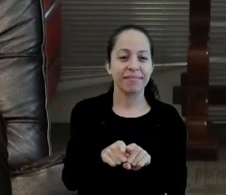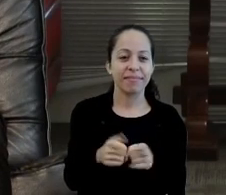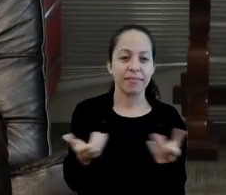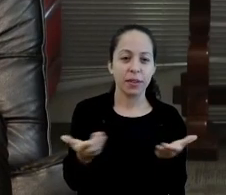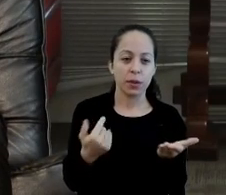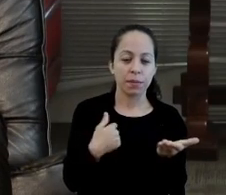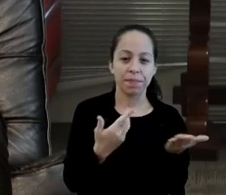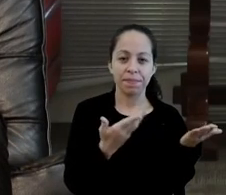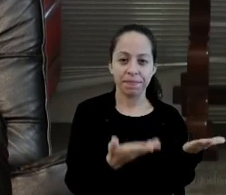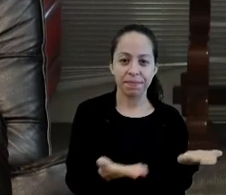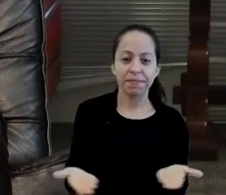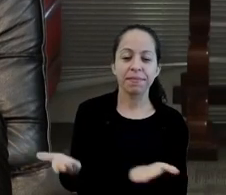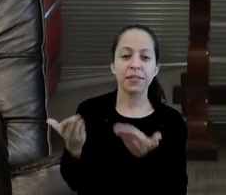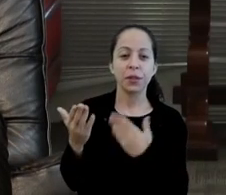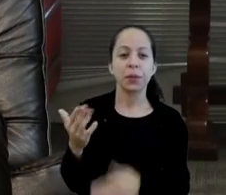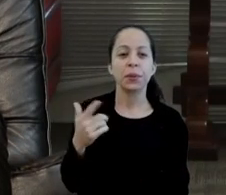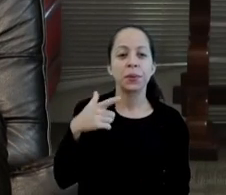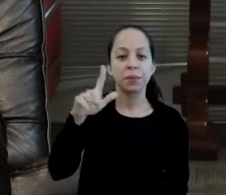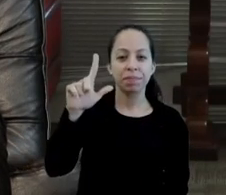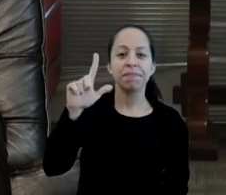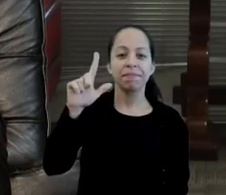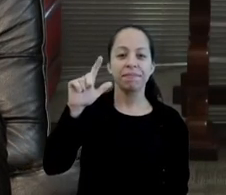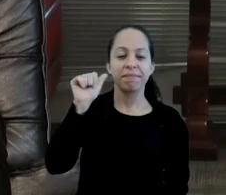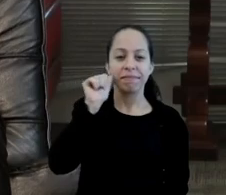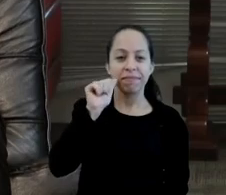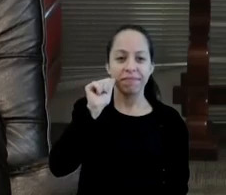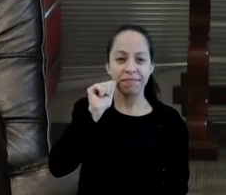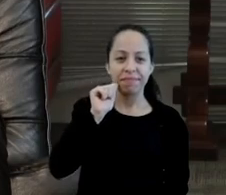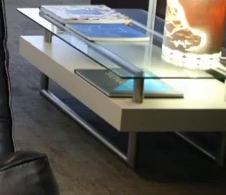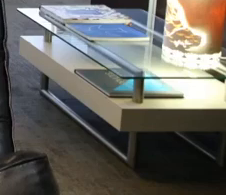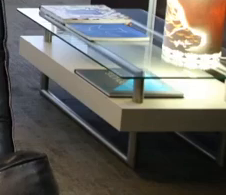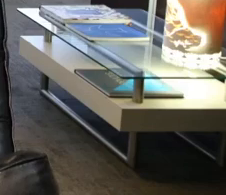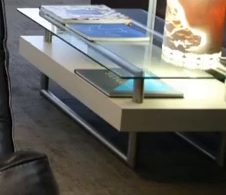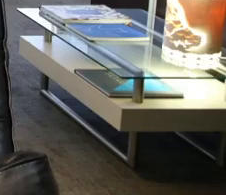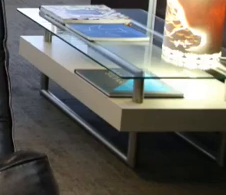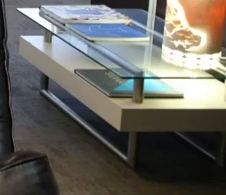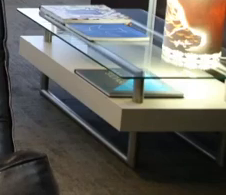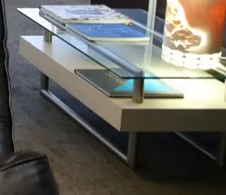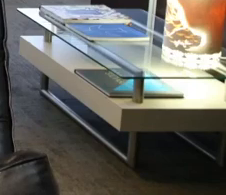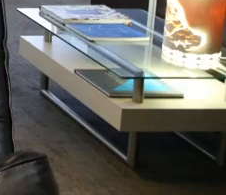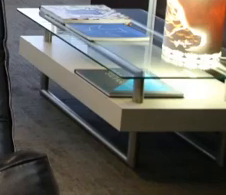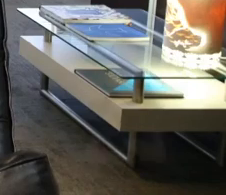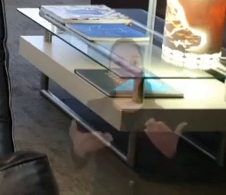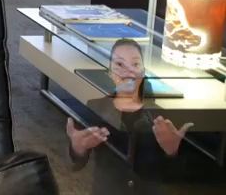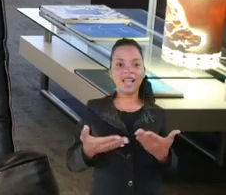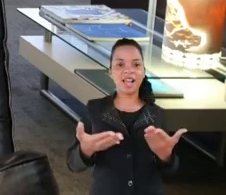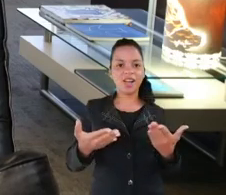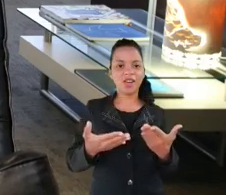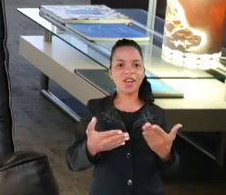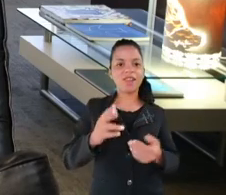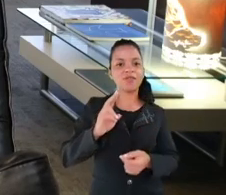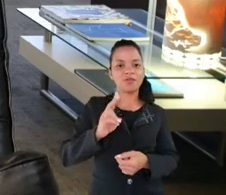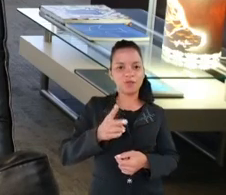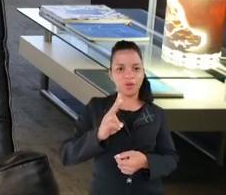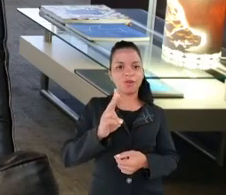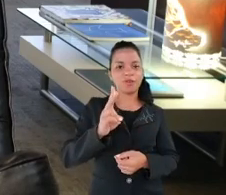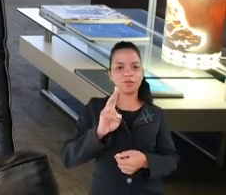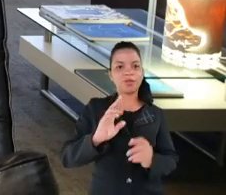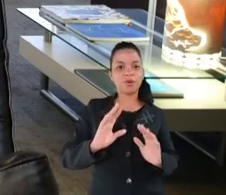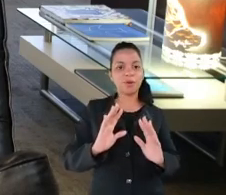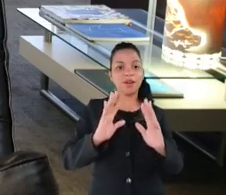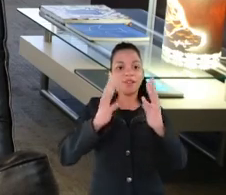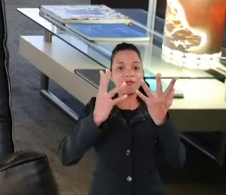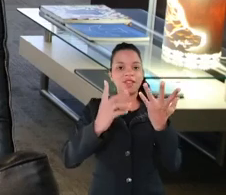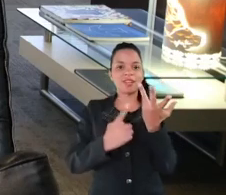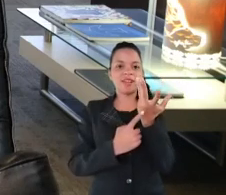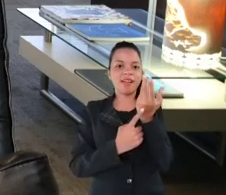querida colega, doutora Geilza. Geilza, é com você. A partir de agora, eu darei continuidade ao nosso evento de arte